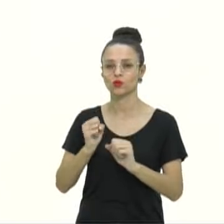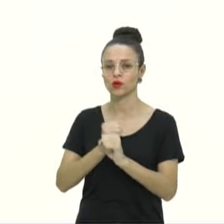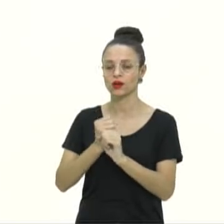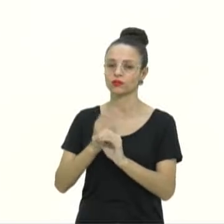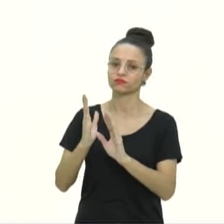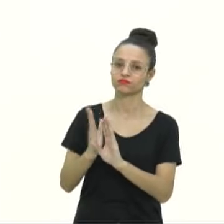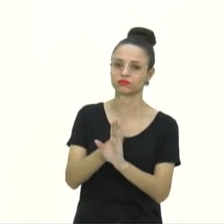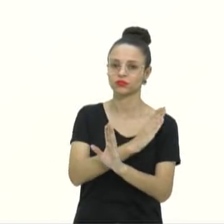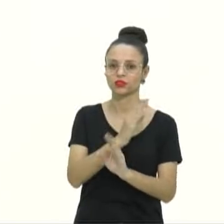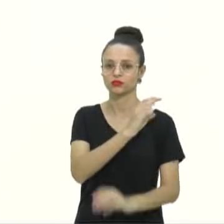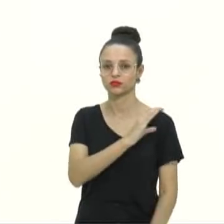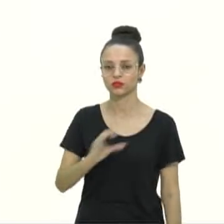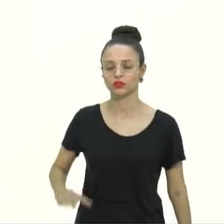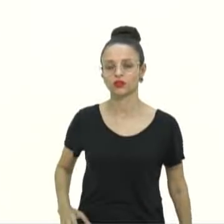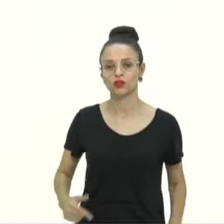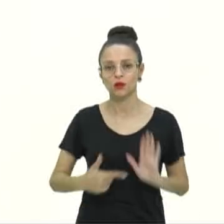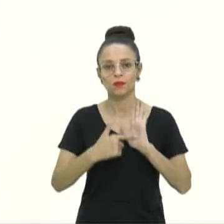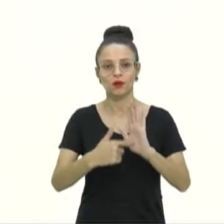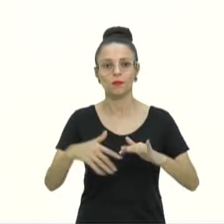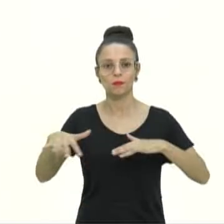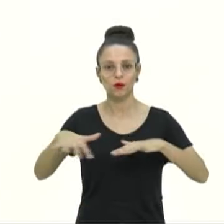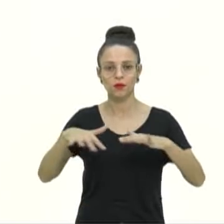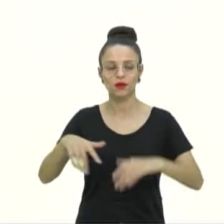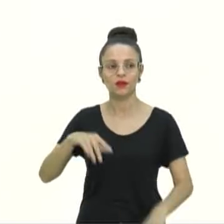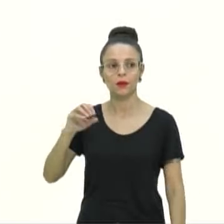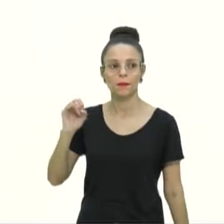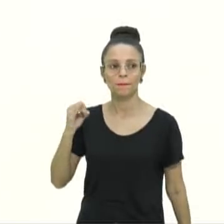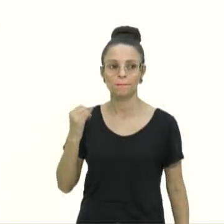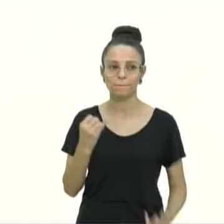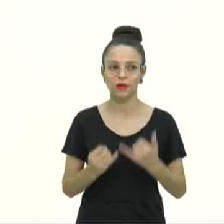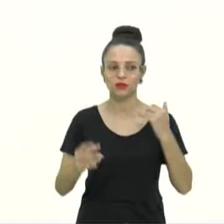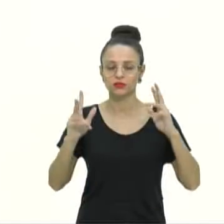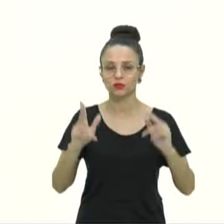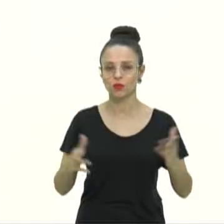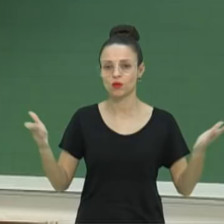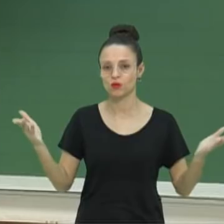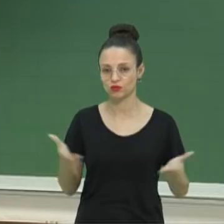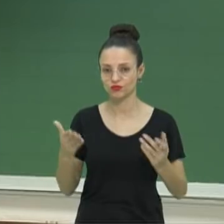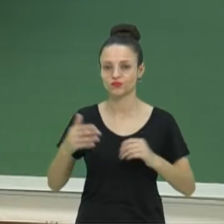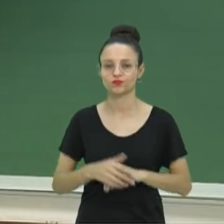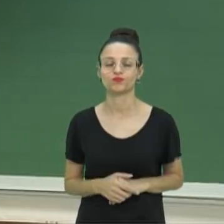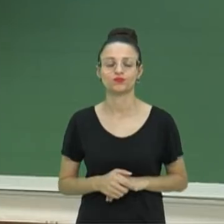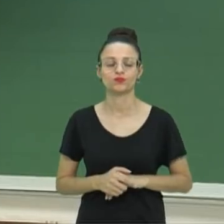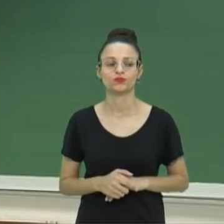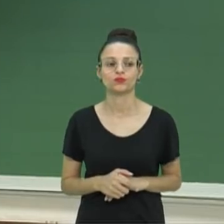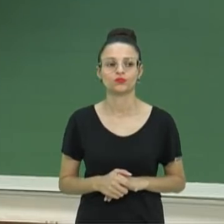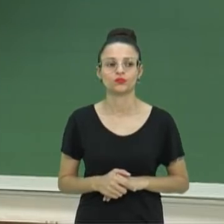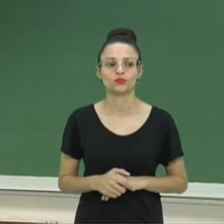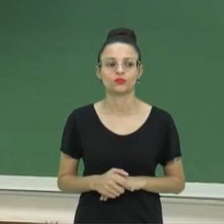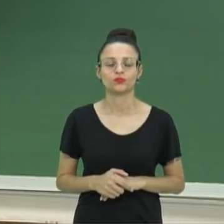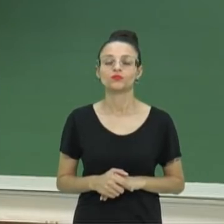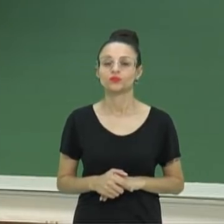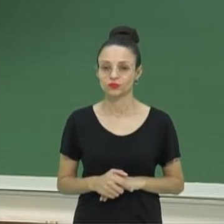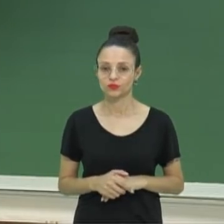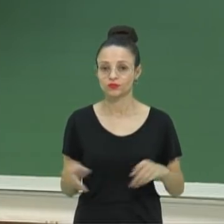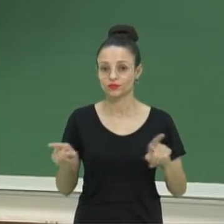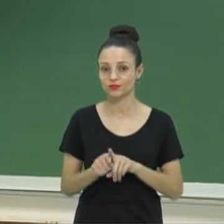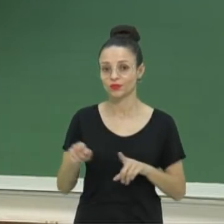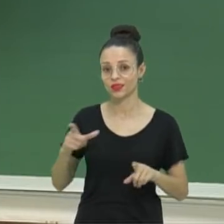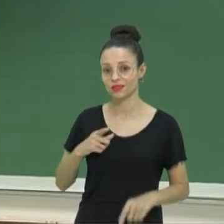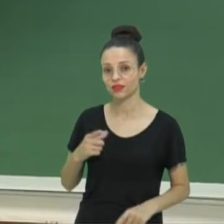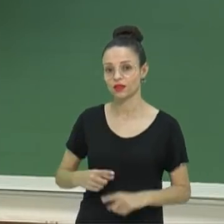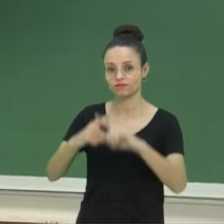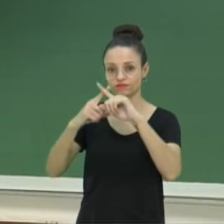com movimentos similares aos utilizados nos dias de hoje, né? Então, ali, como nós colocamos juntamente com a maratona, então